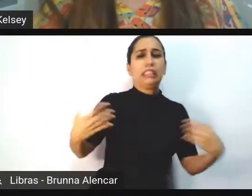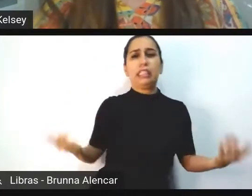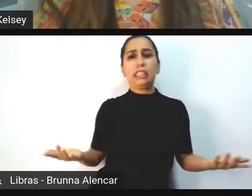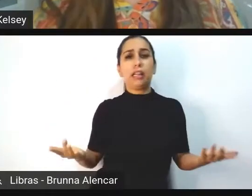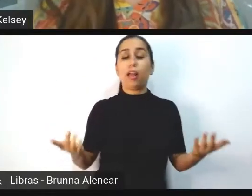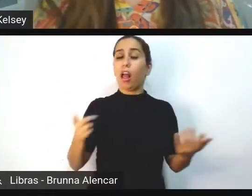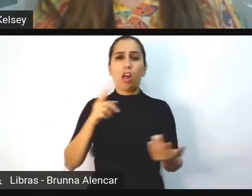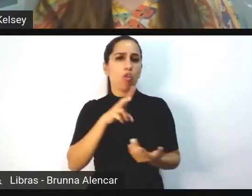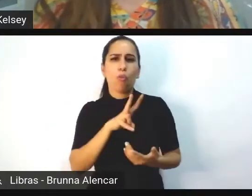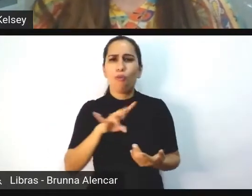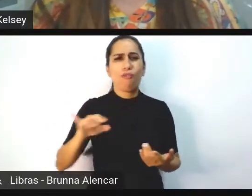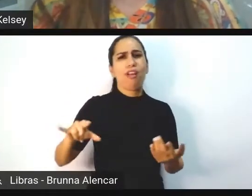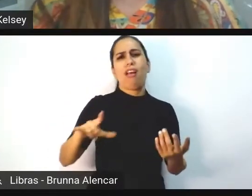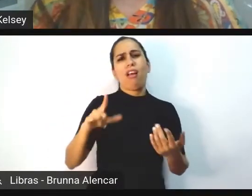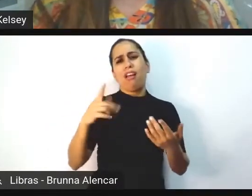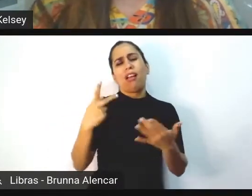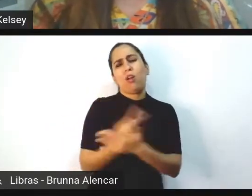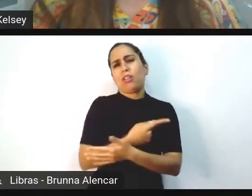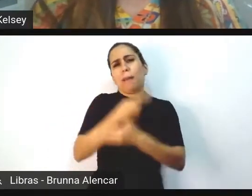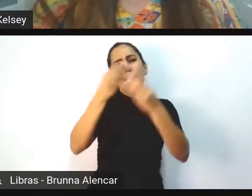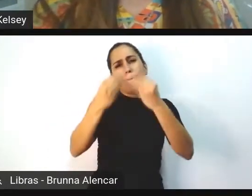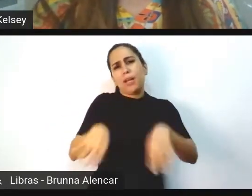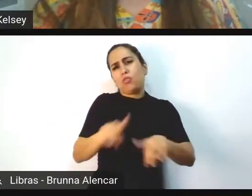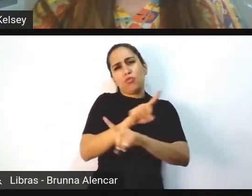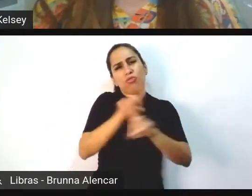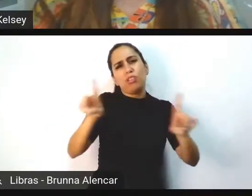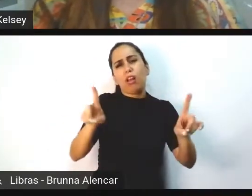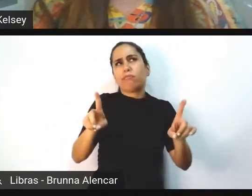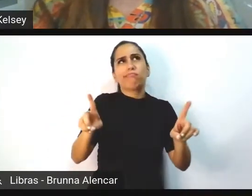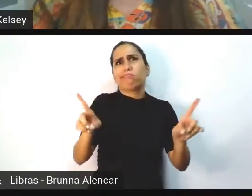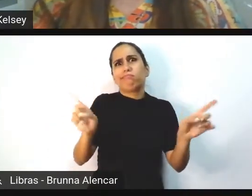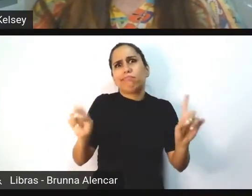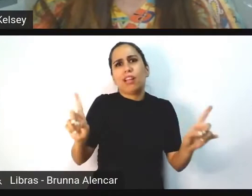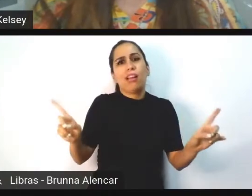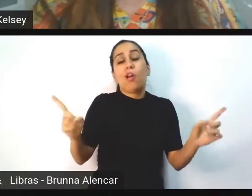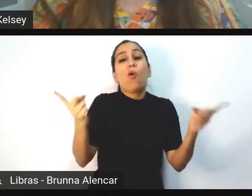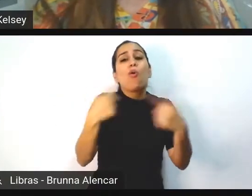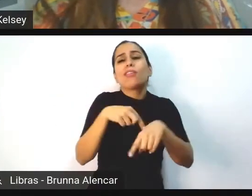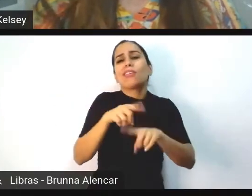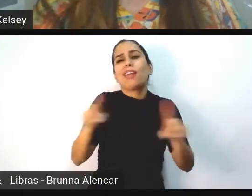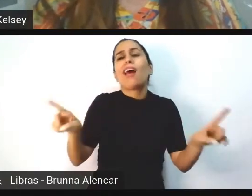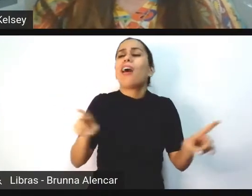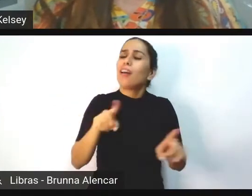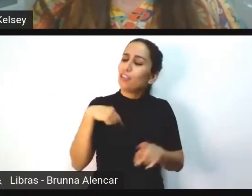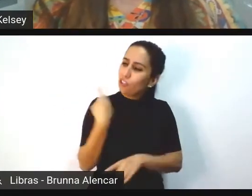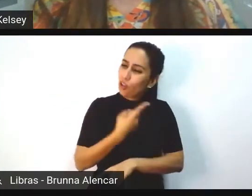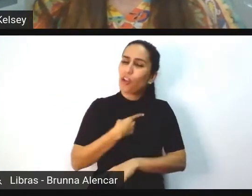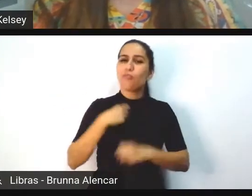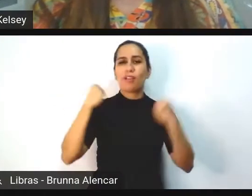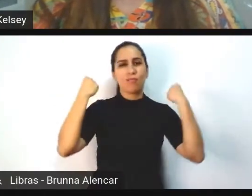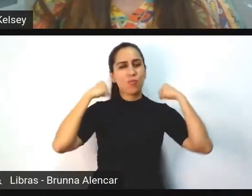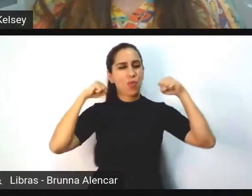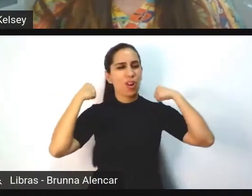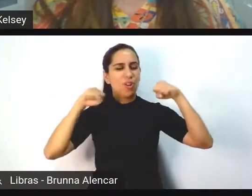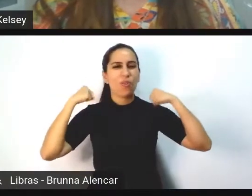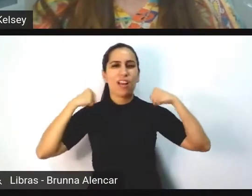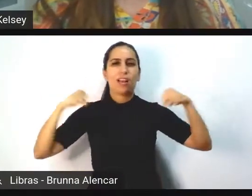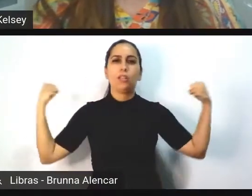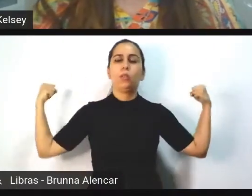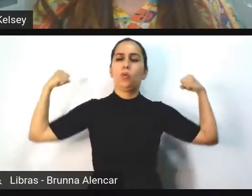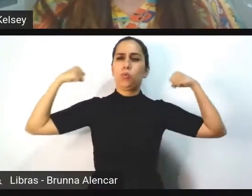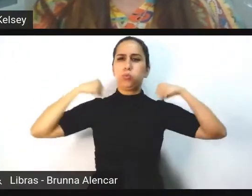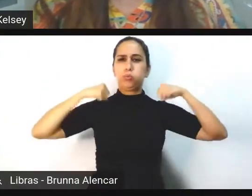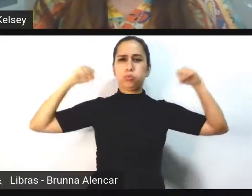vai causar nenhum prejuízo, pelo contrário, né? A gente vai se alongar e ter uma sensação